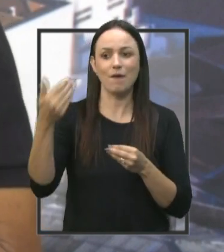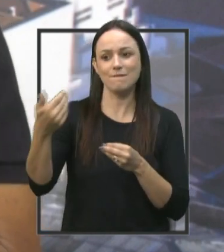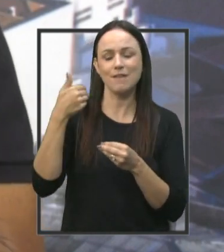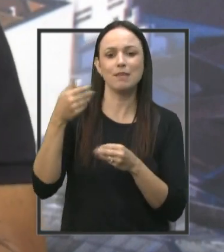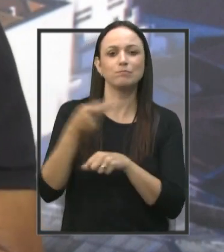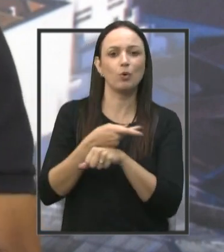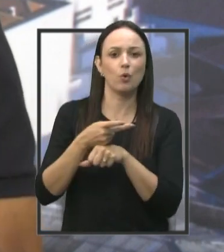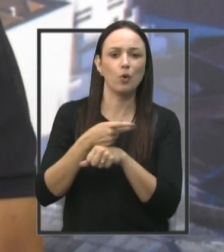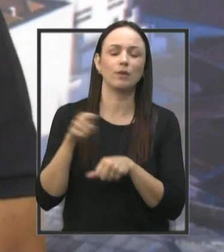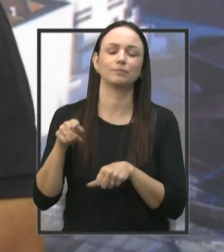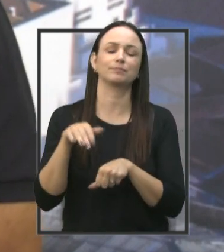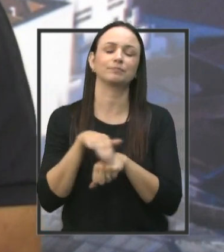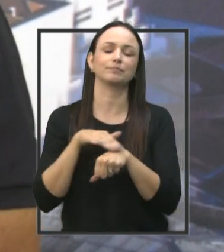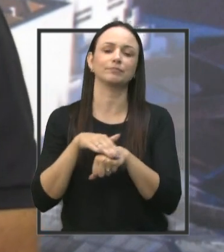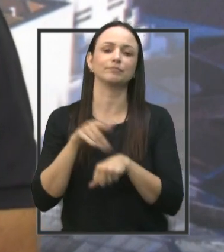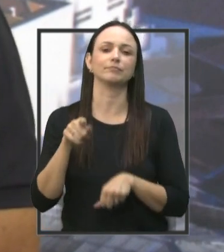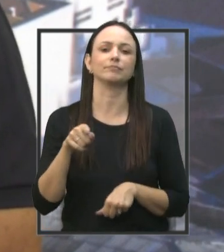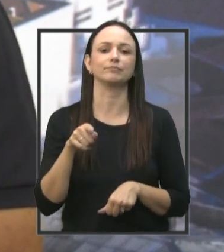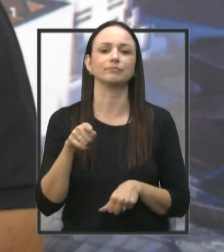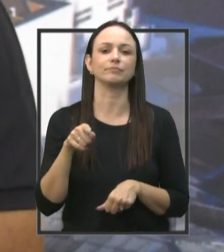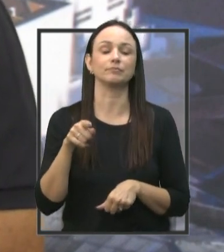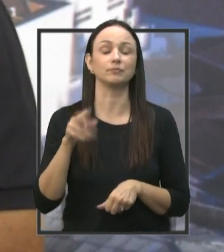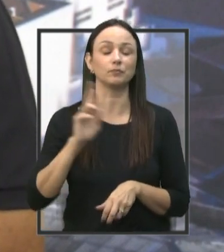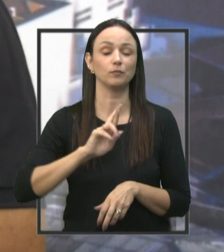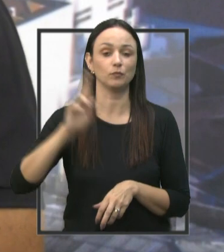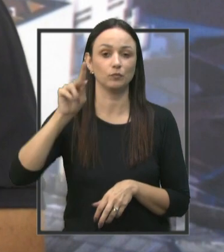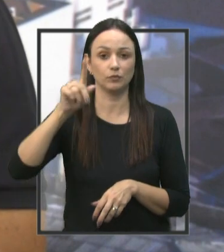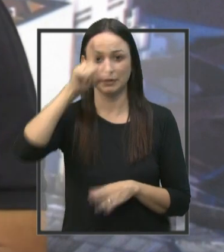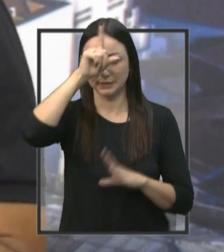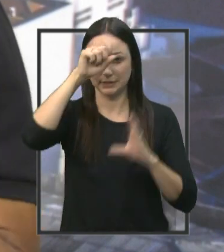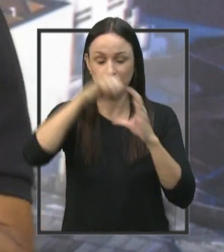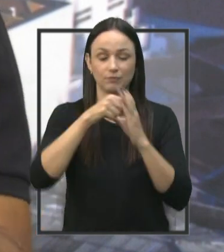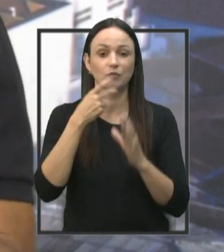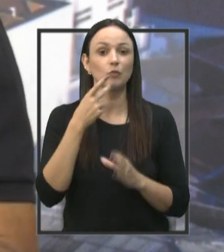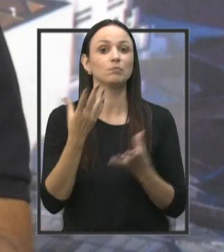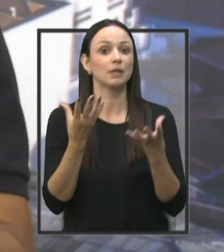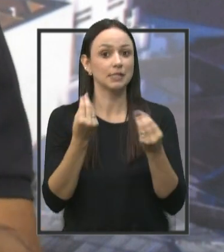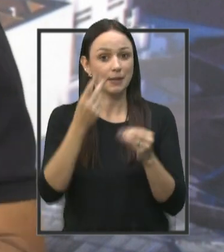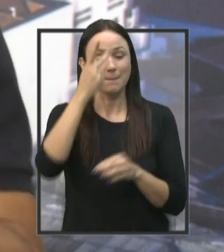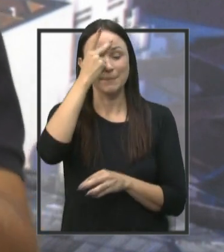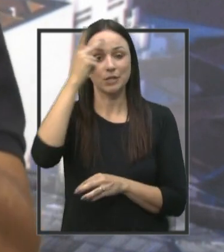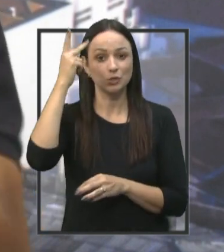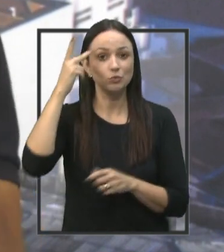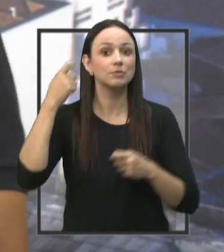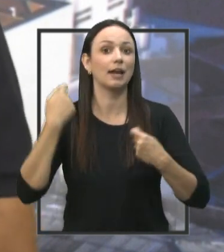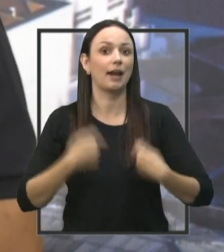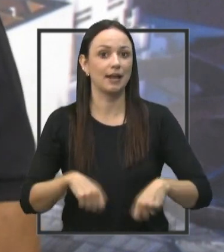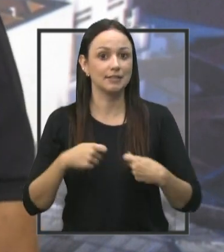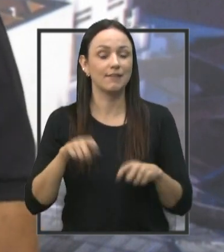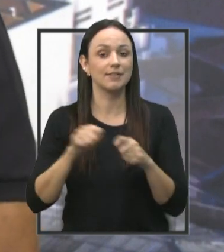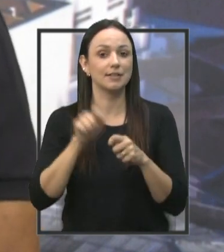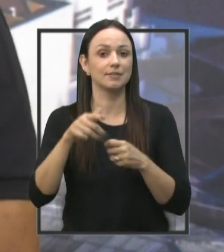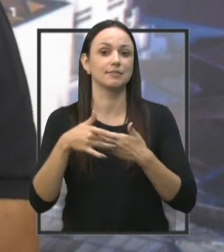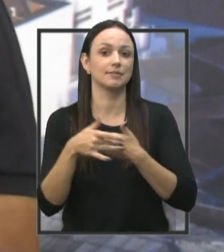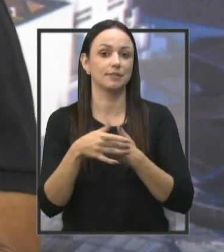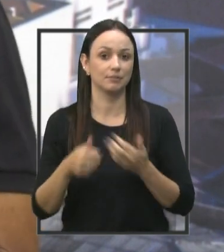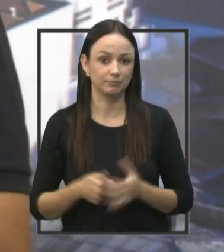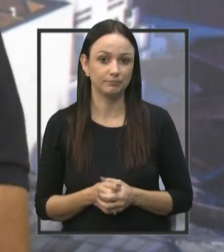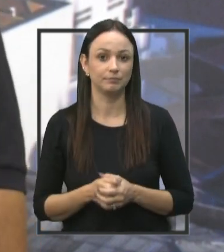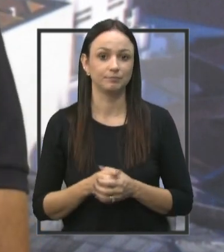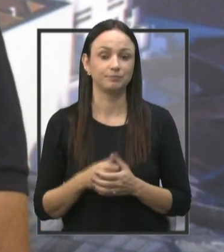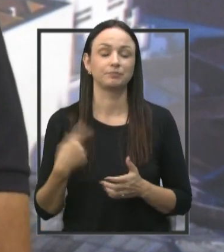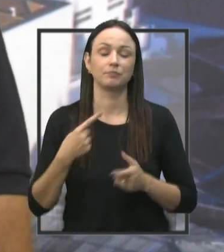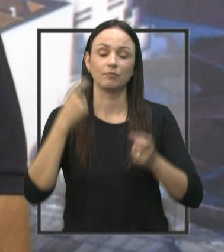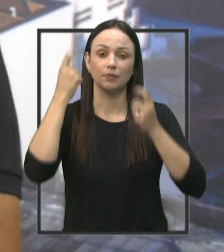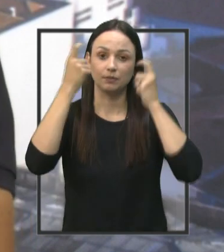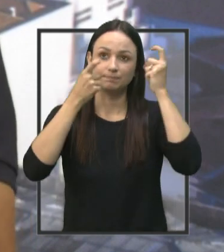procurar, e nessa conversa que eu tendo com o provedor da Santa Casa, ele falou o grande número de pessoas que necessitam disso. Nós